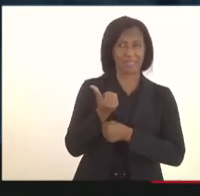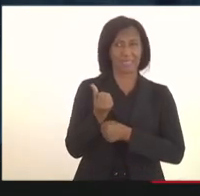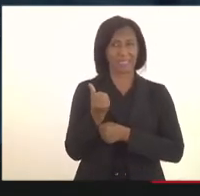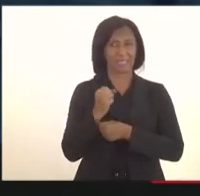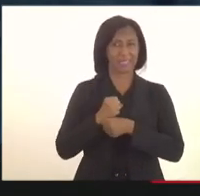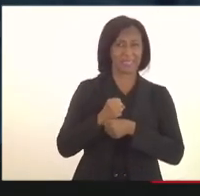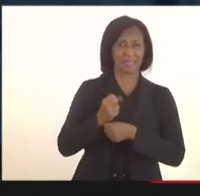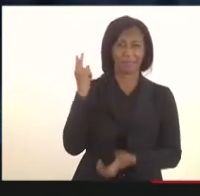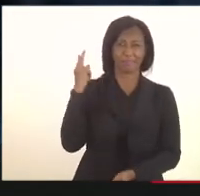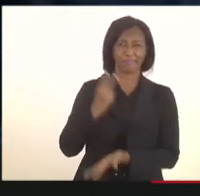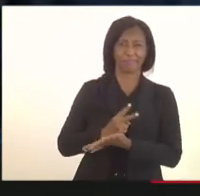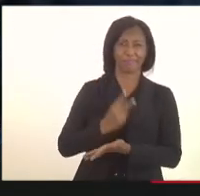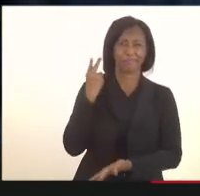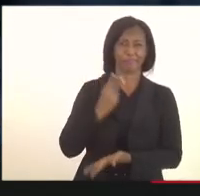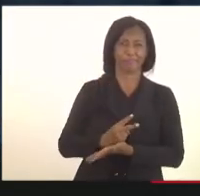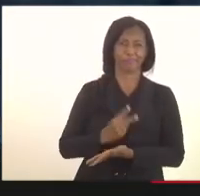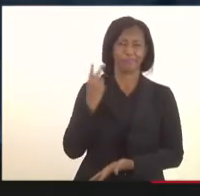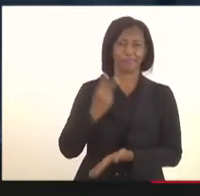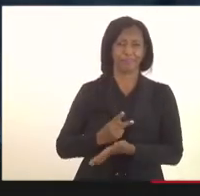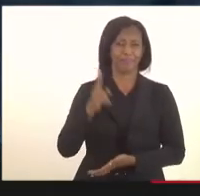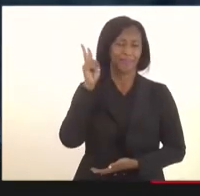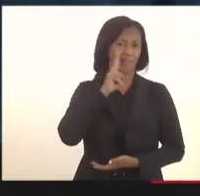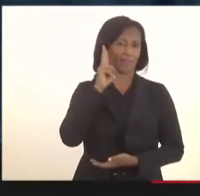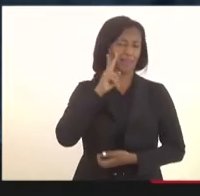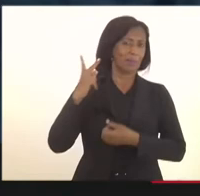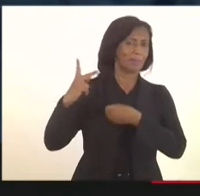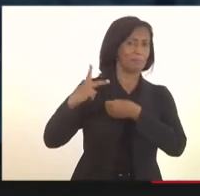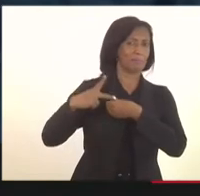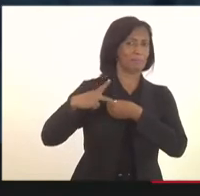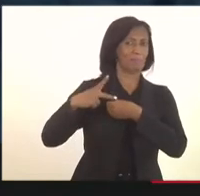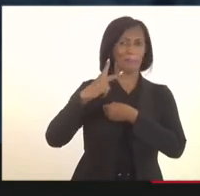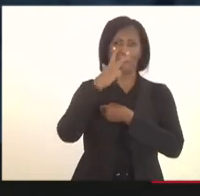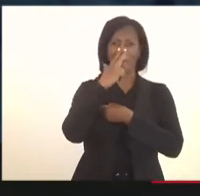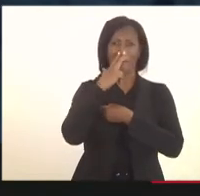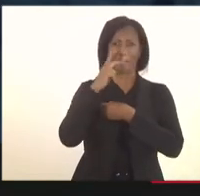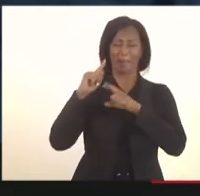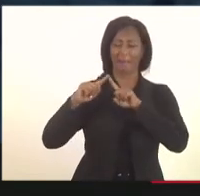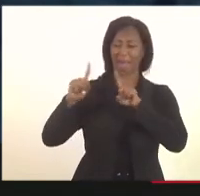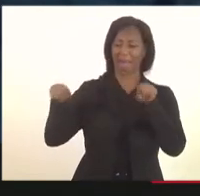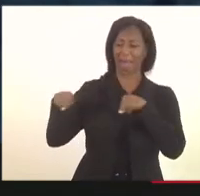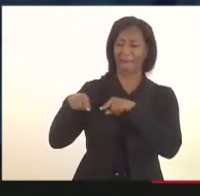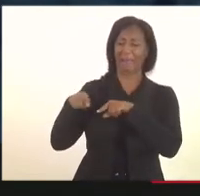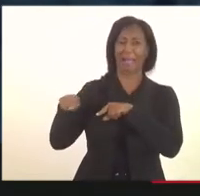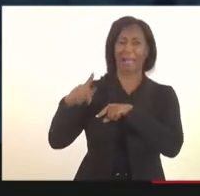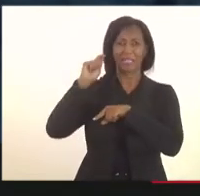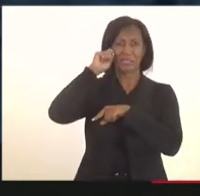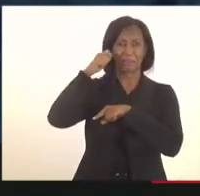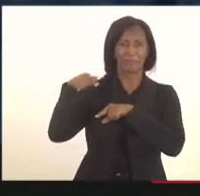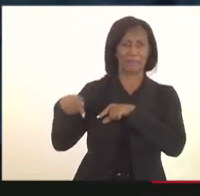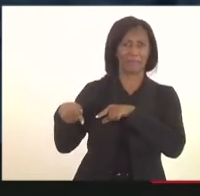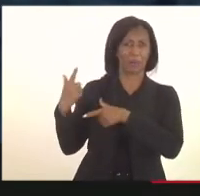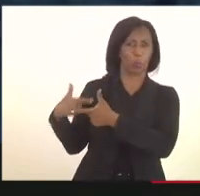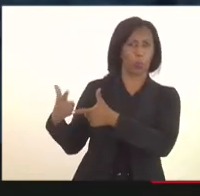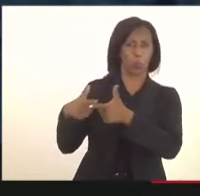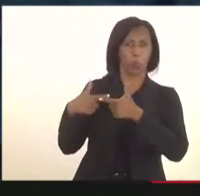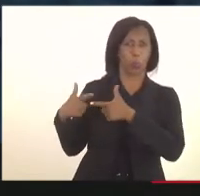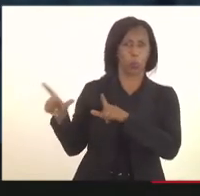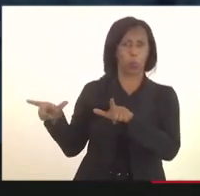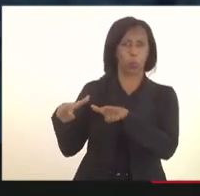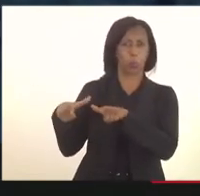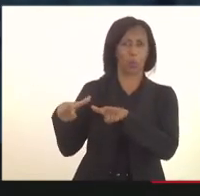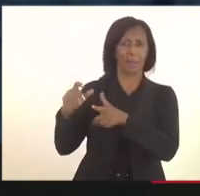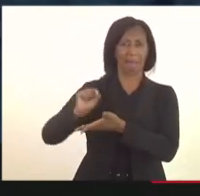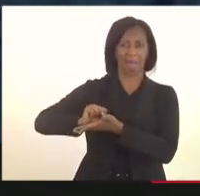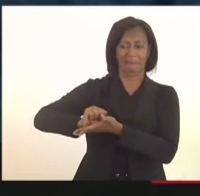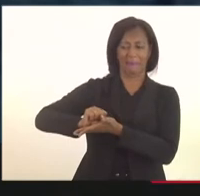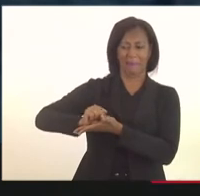anos, continua a mesma história. O problema do petróleo no Brasil é uma caixa de Pandora, não é uma caixa preta. É uma caixa de Pandora que é